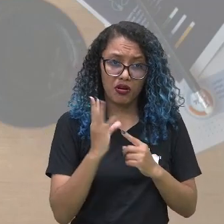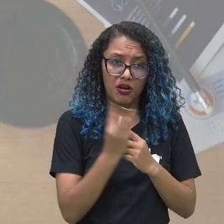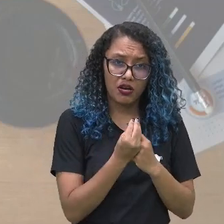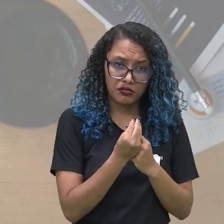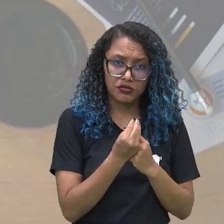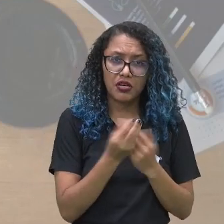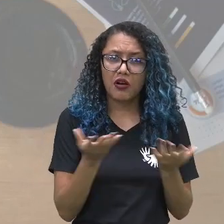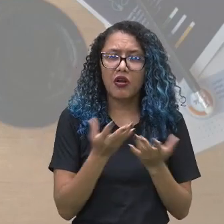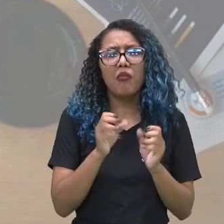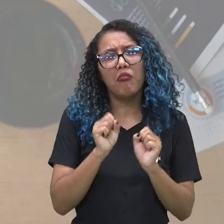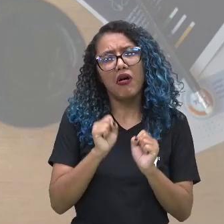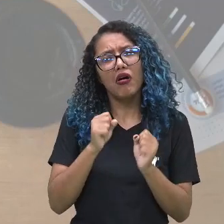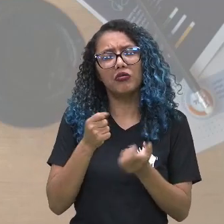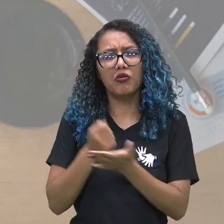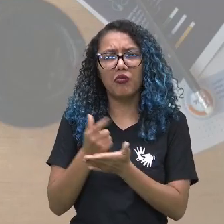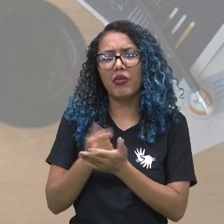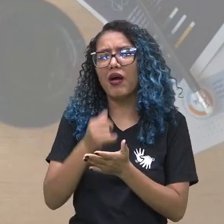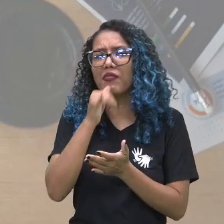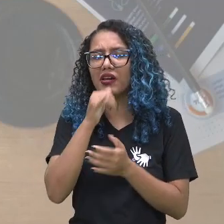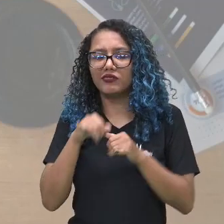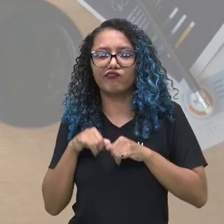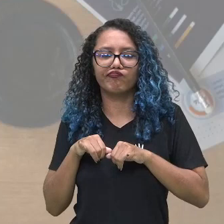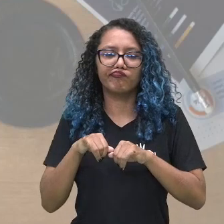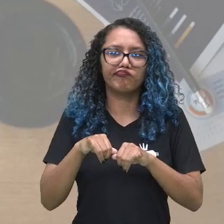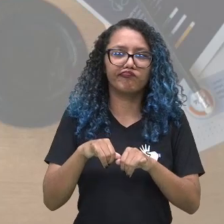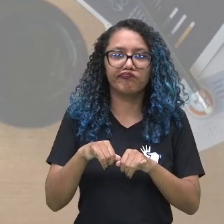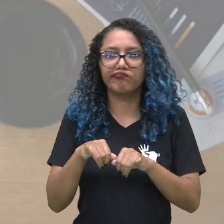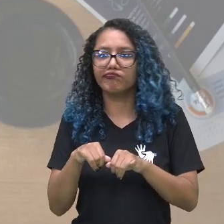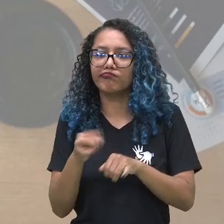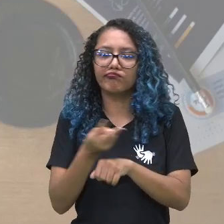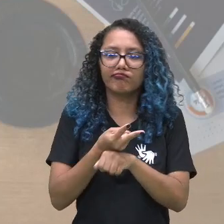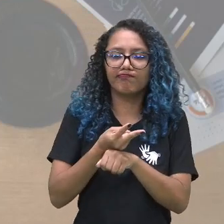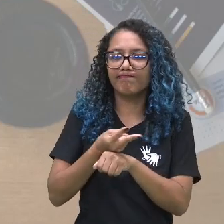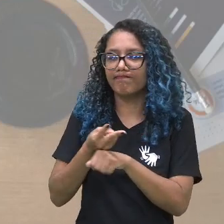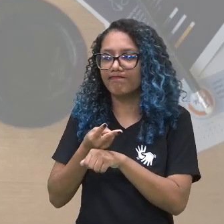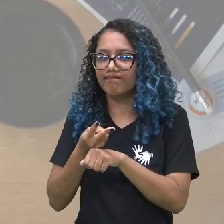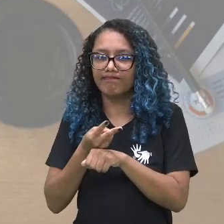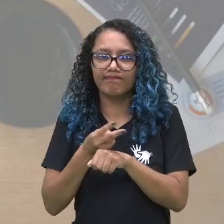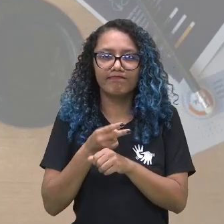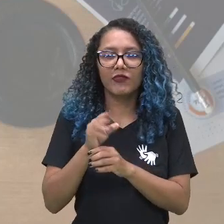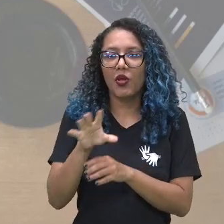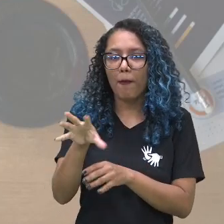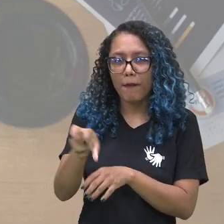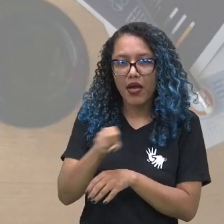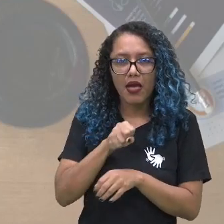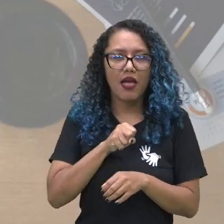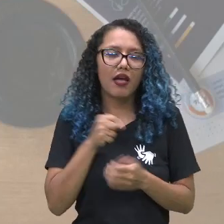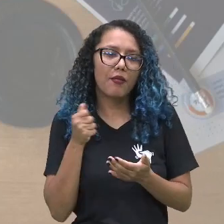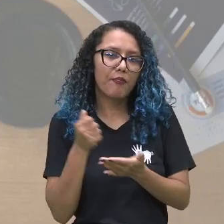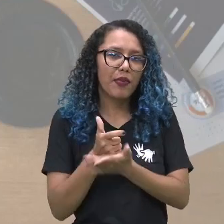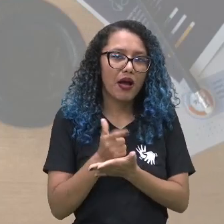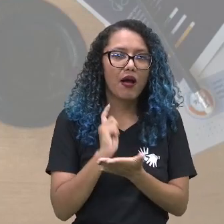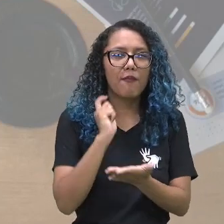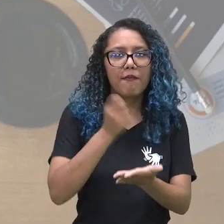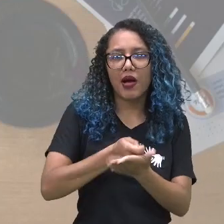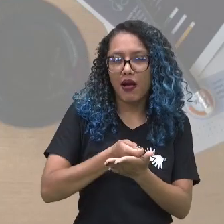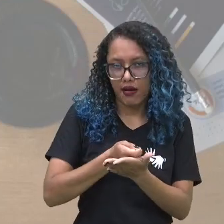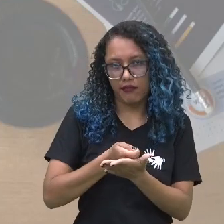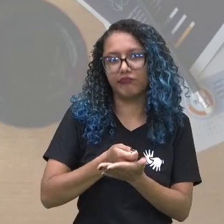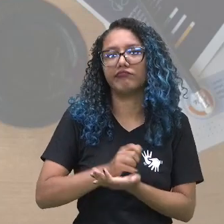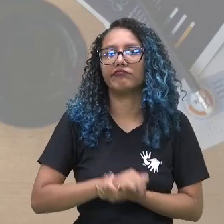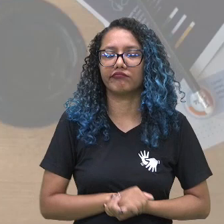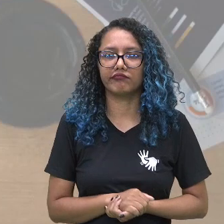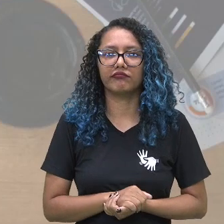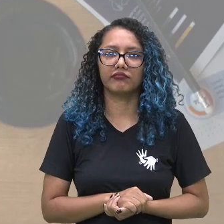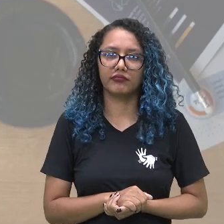num supermercado, né? Você vai lá, busca no supermercado, compra. Então, eles dizem, ó, a arte